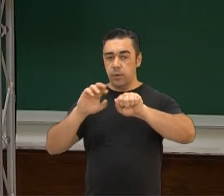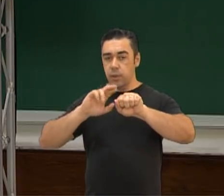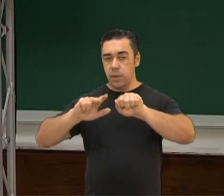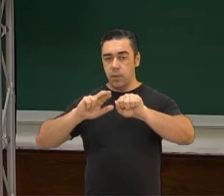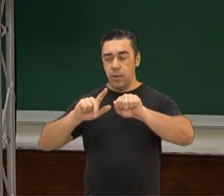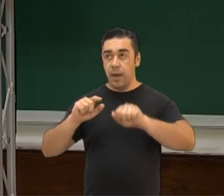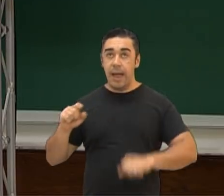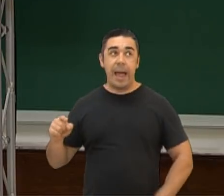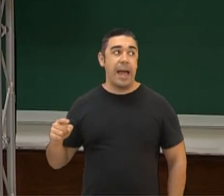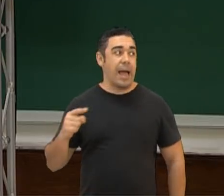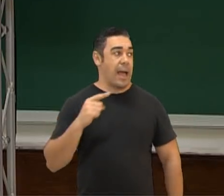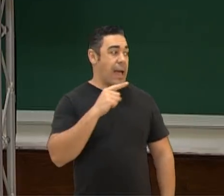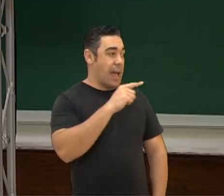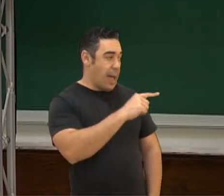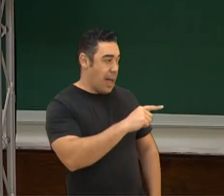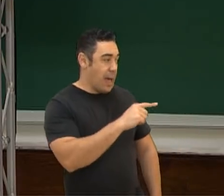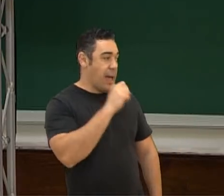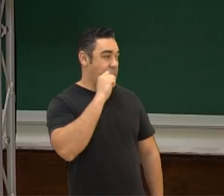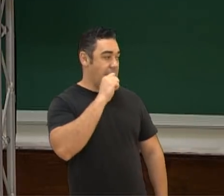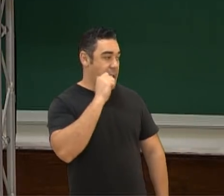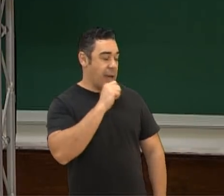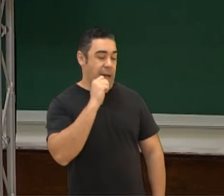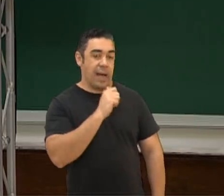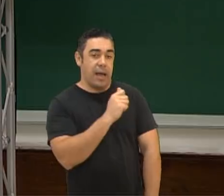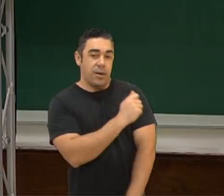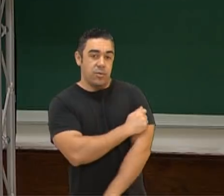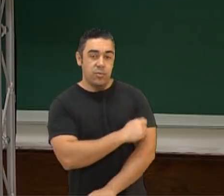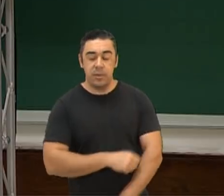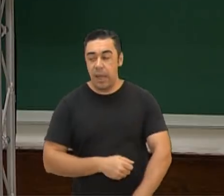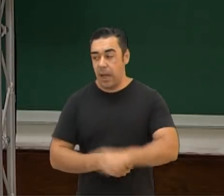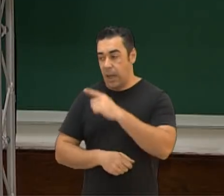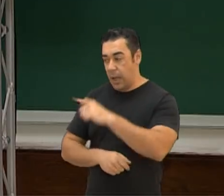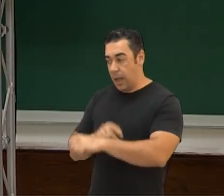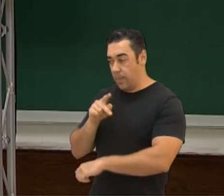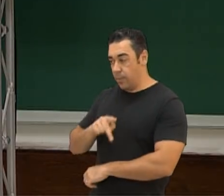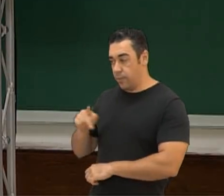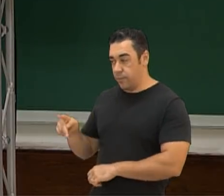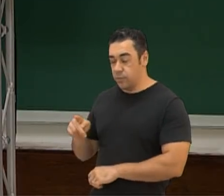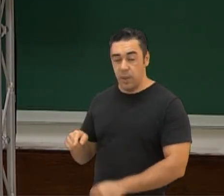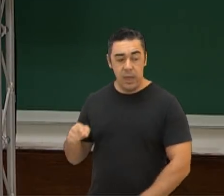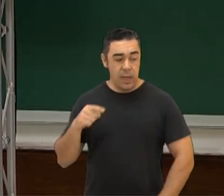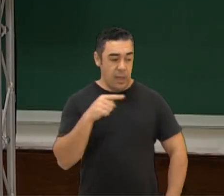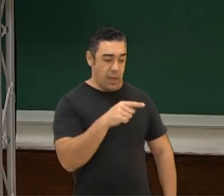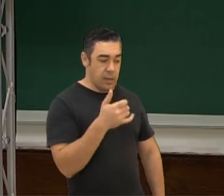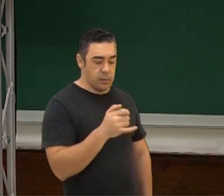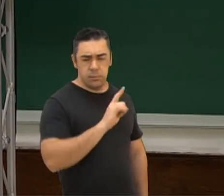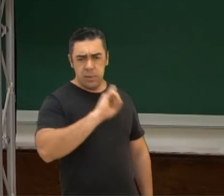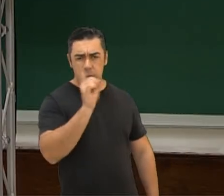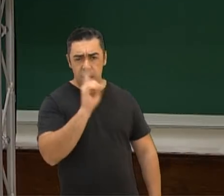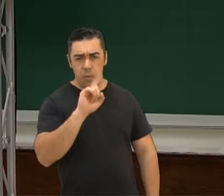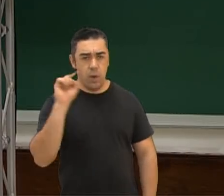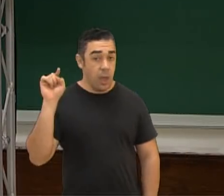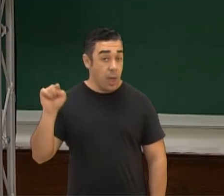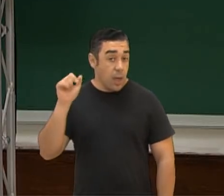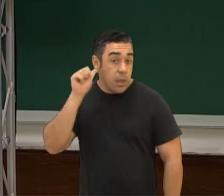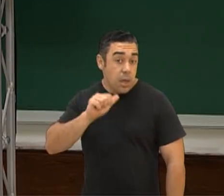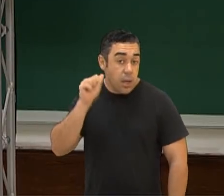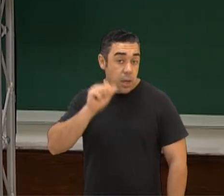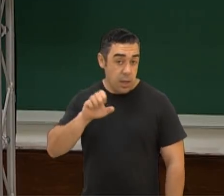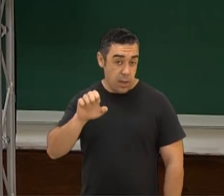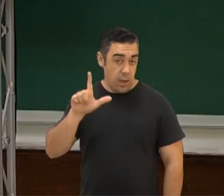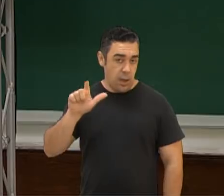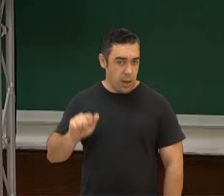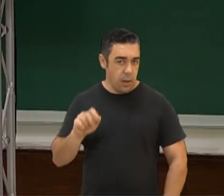é como eu digo a aluna, a professora, a blusa, a caneta, não. Agora, esse a se refere a ela, né? Por isso que é